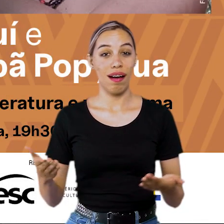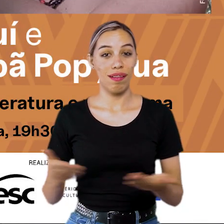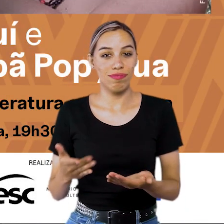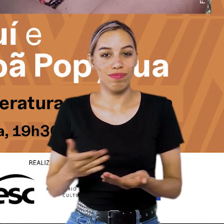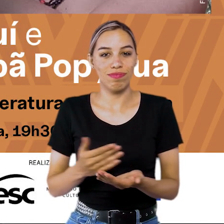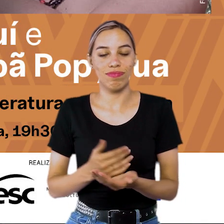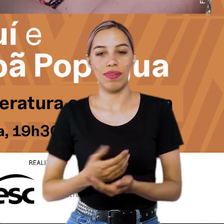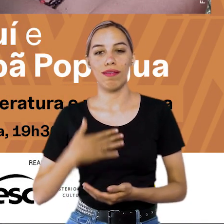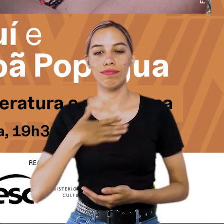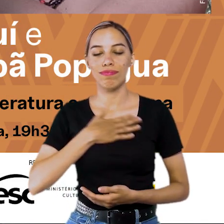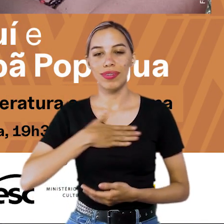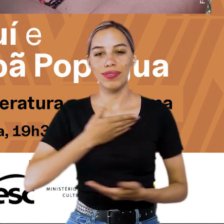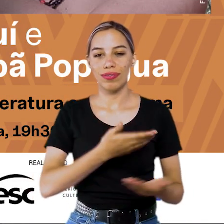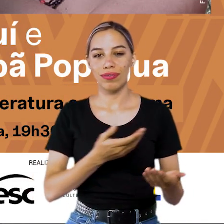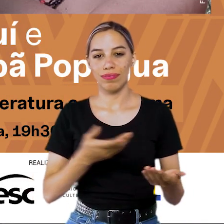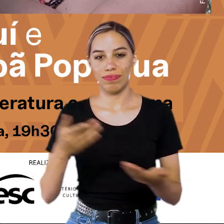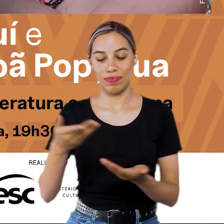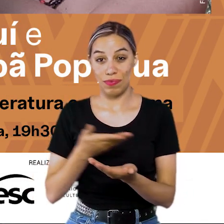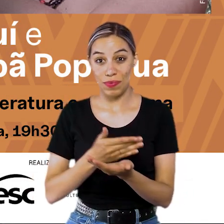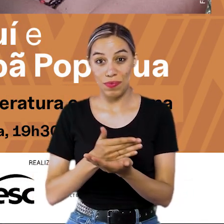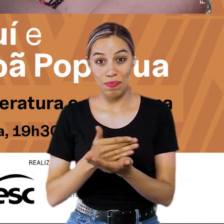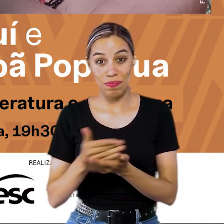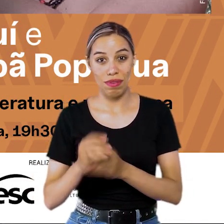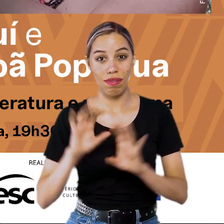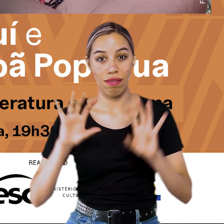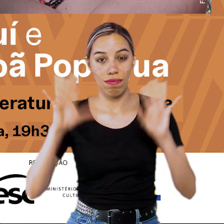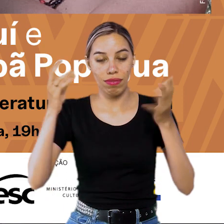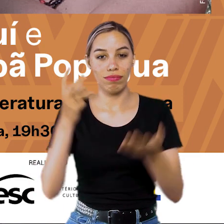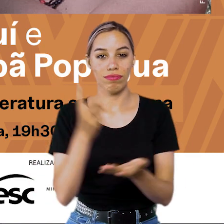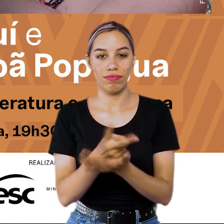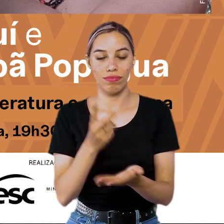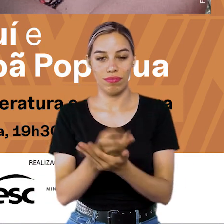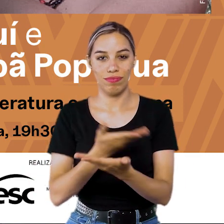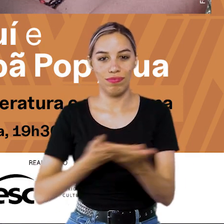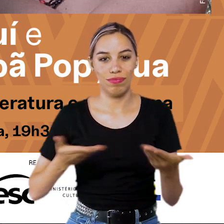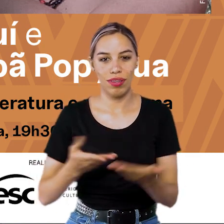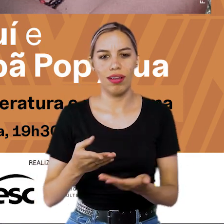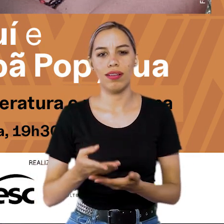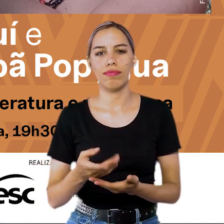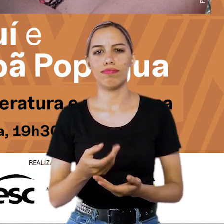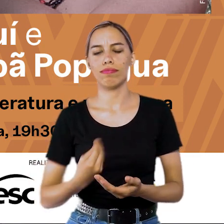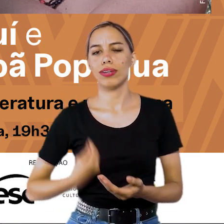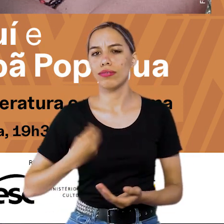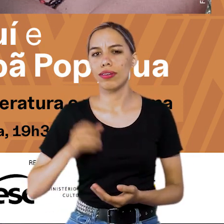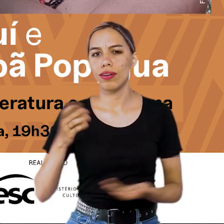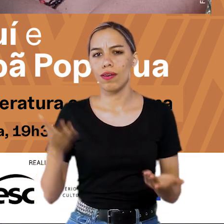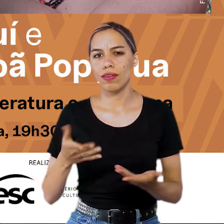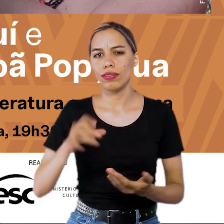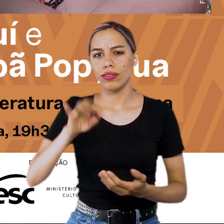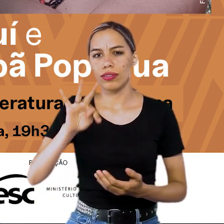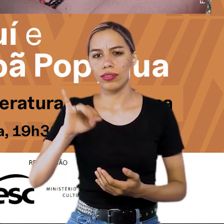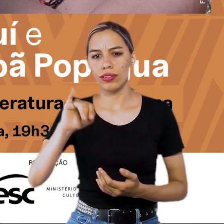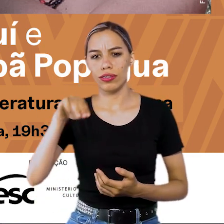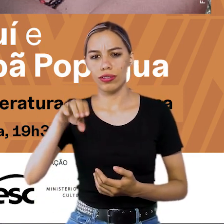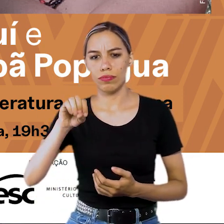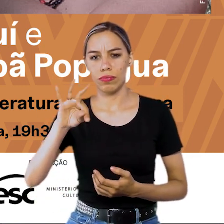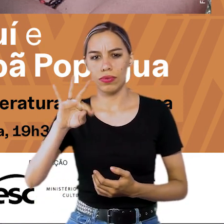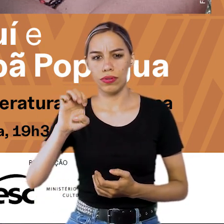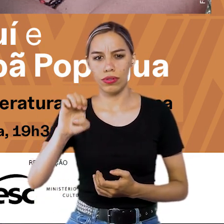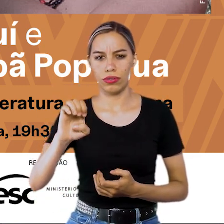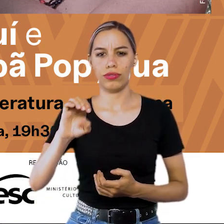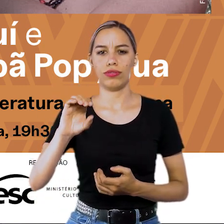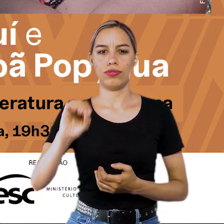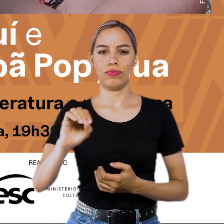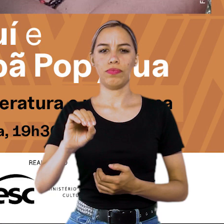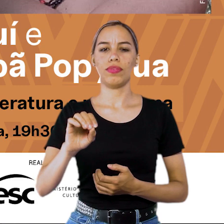E agora, temos o prazer de receber o evento Sempre um Papo, com Timóteo Vera Tupã Popiguá, Chay